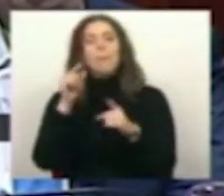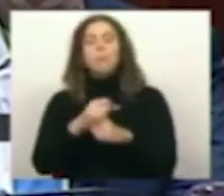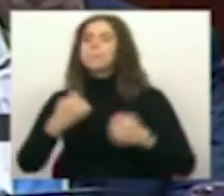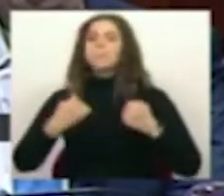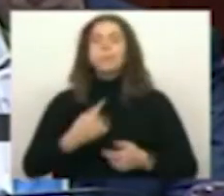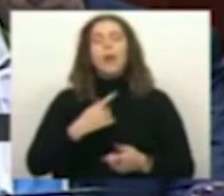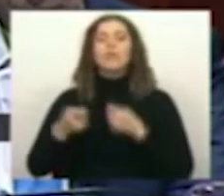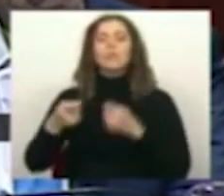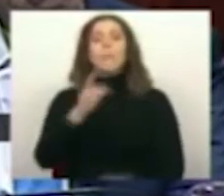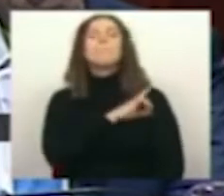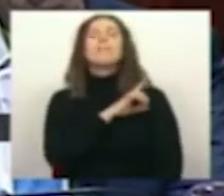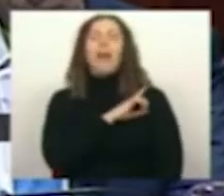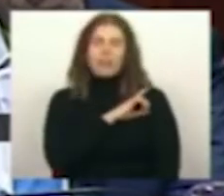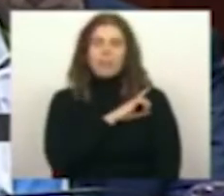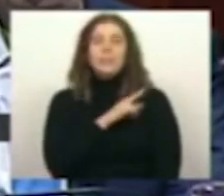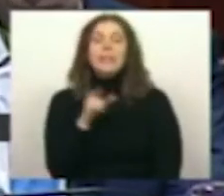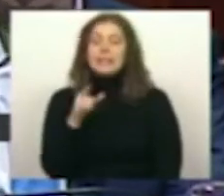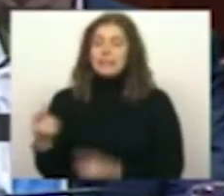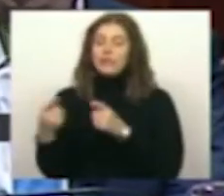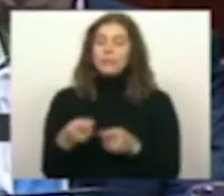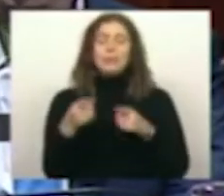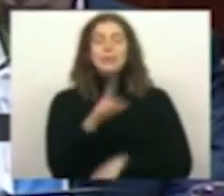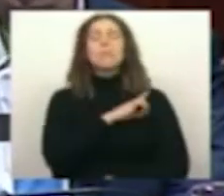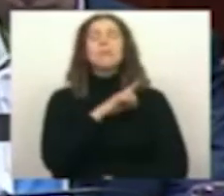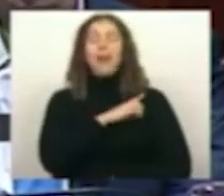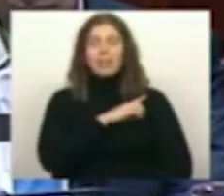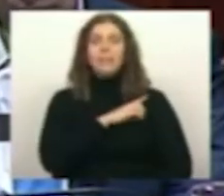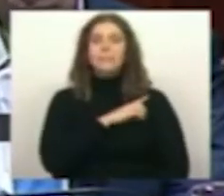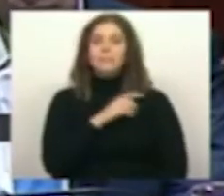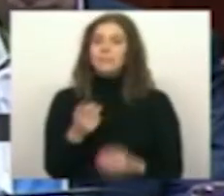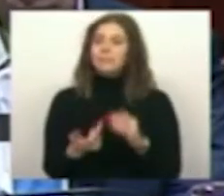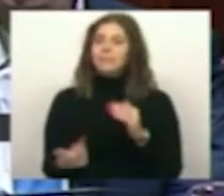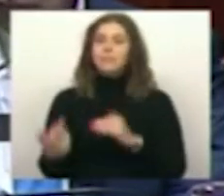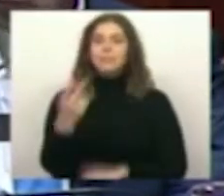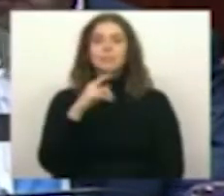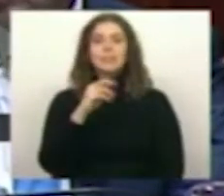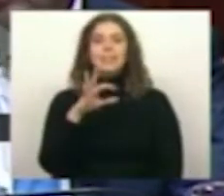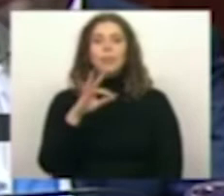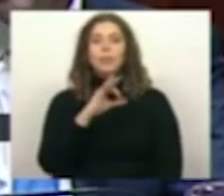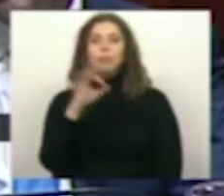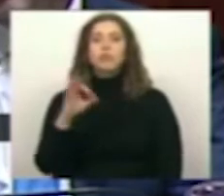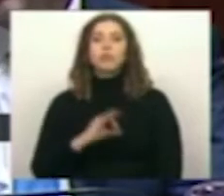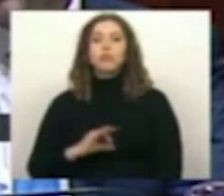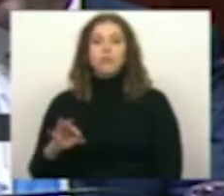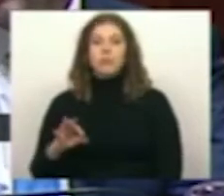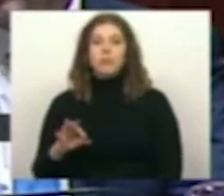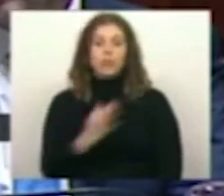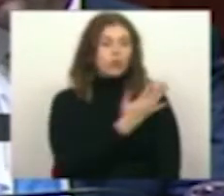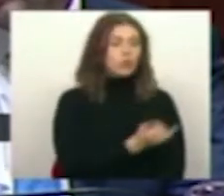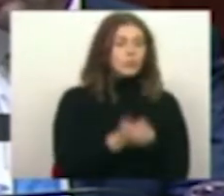fortemente no investimento privado. E esse investimento privado cresceu 34%